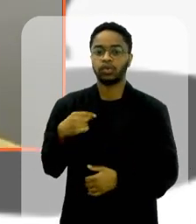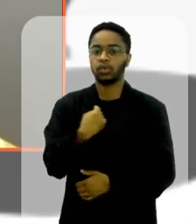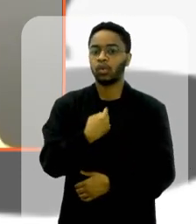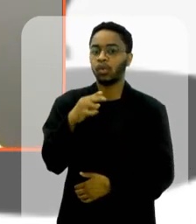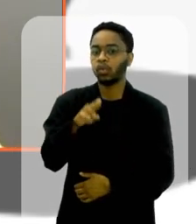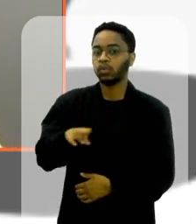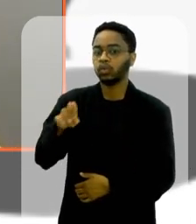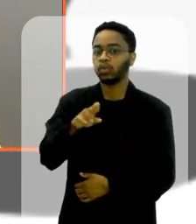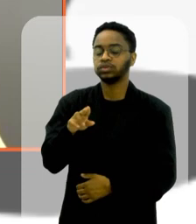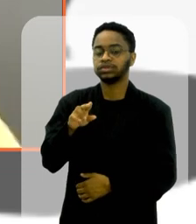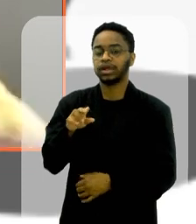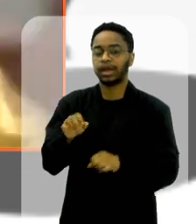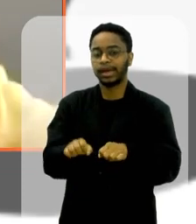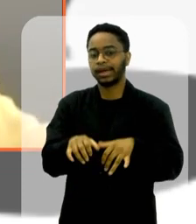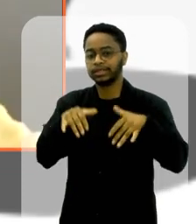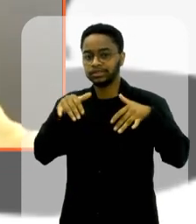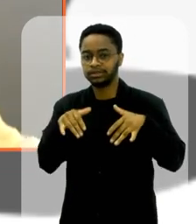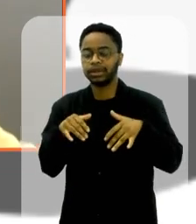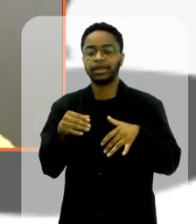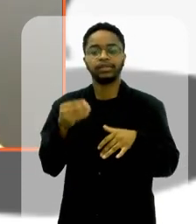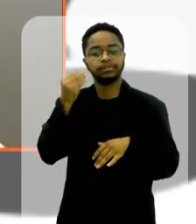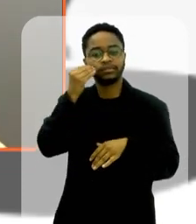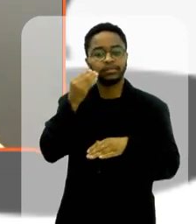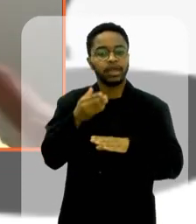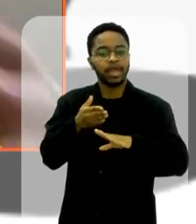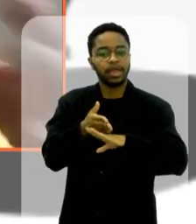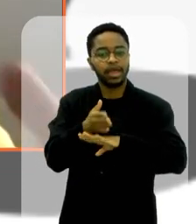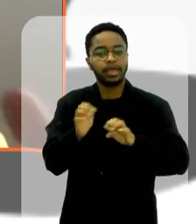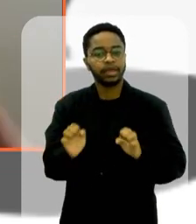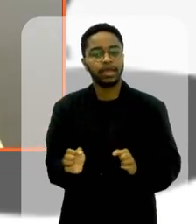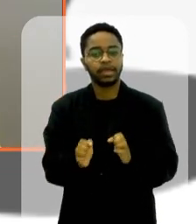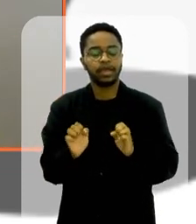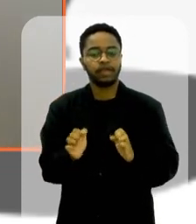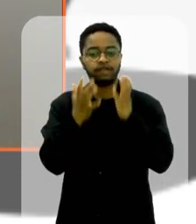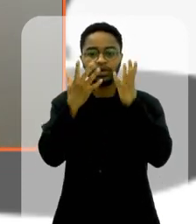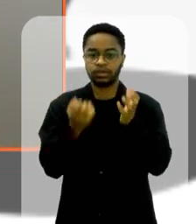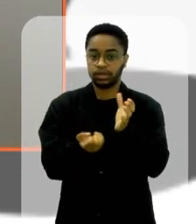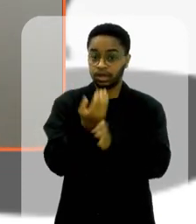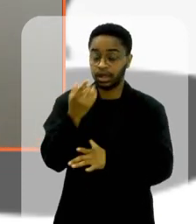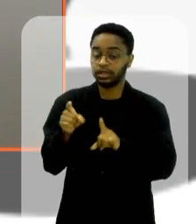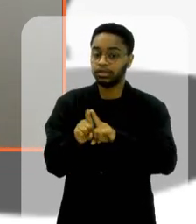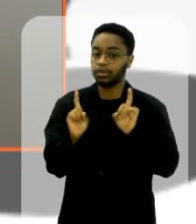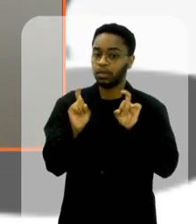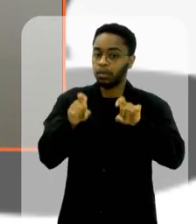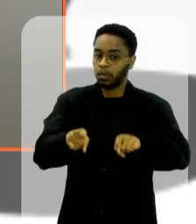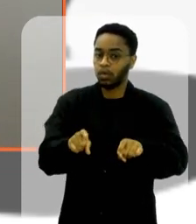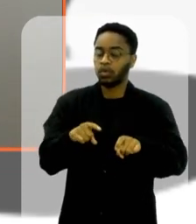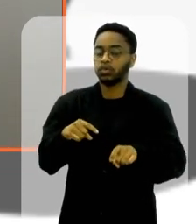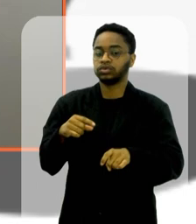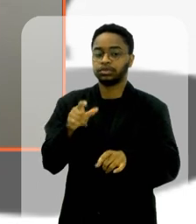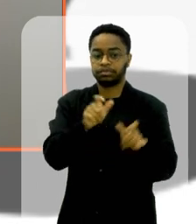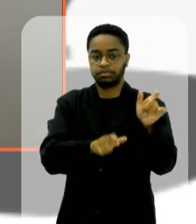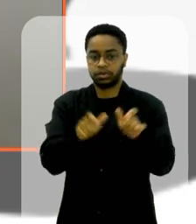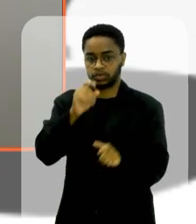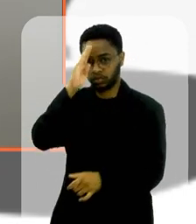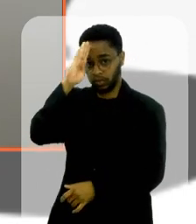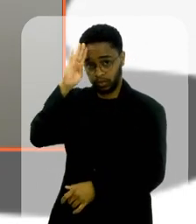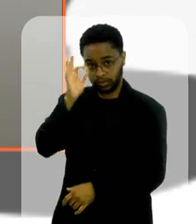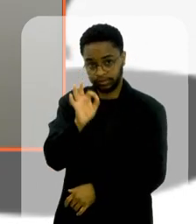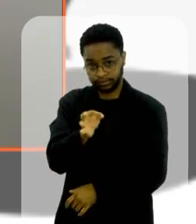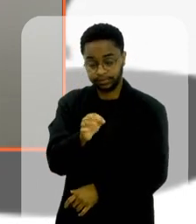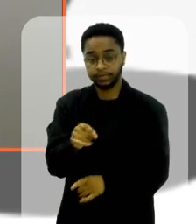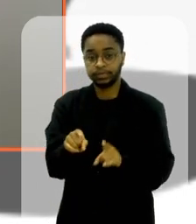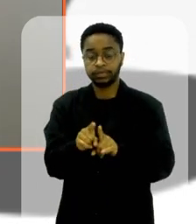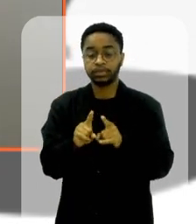a gente usa a Assembleia Legislativa para fazer os nossos grandes eventos e a posse acadêmica dos nossos ilustres acadêmicos,